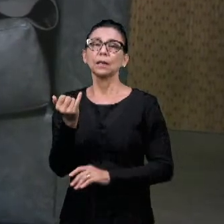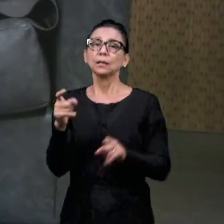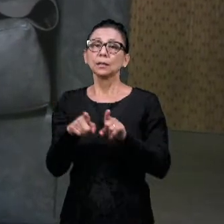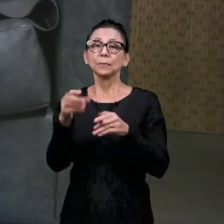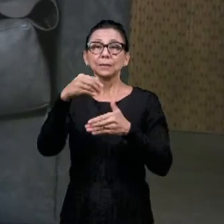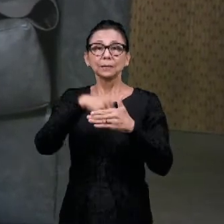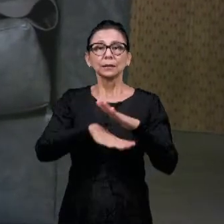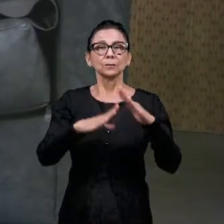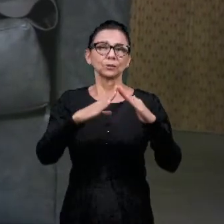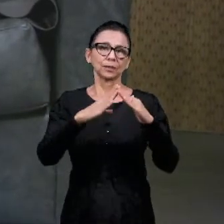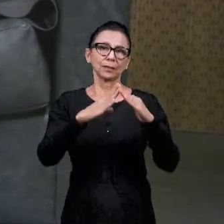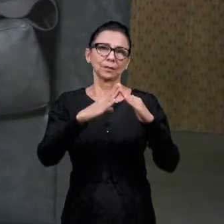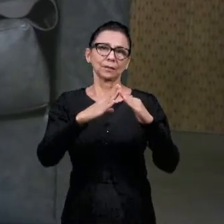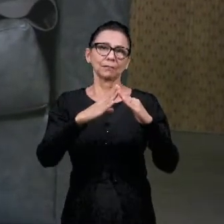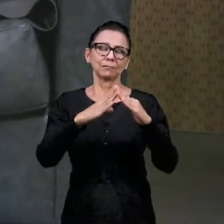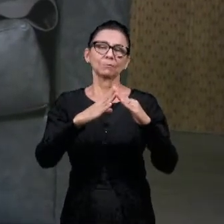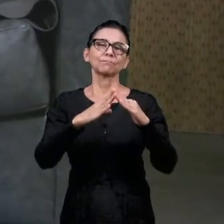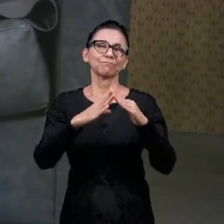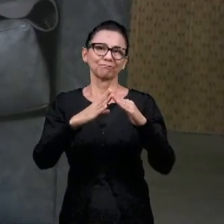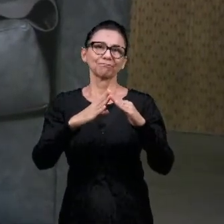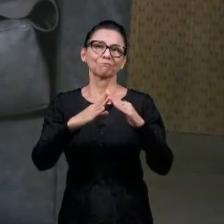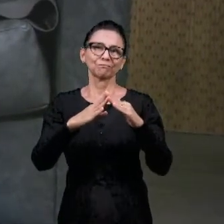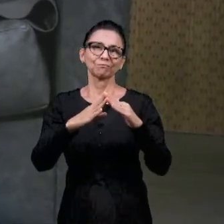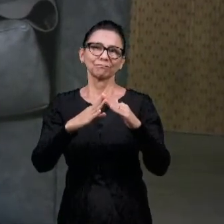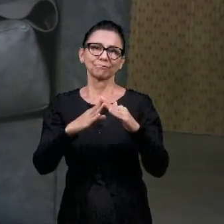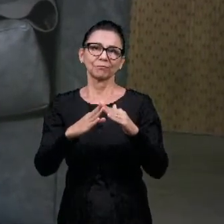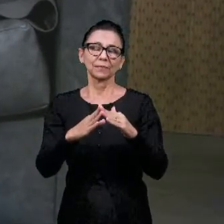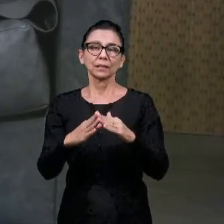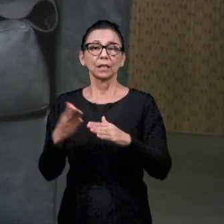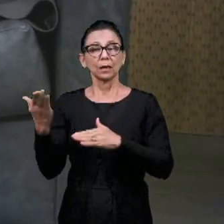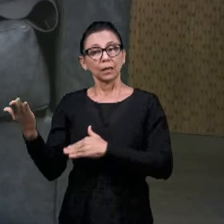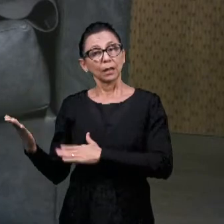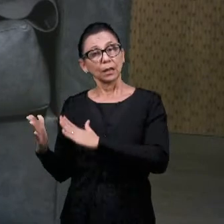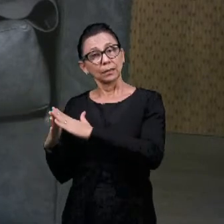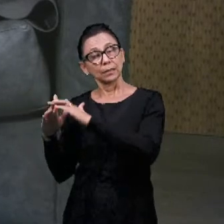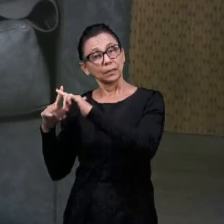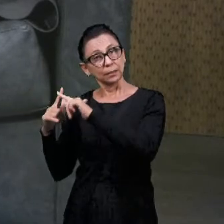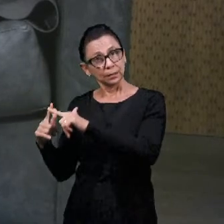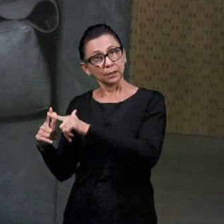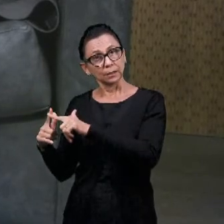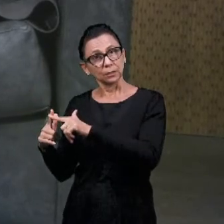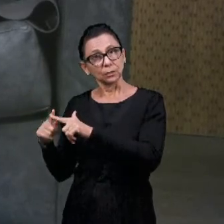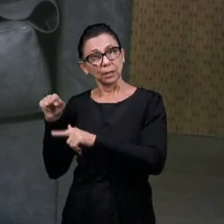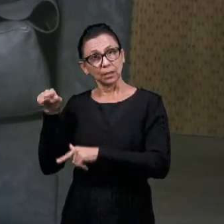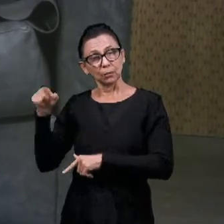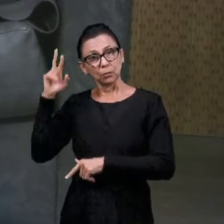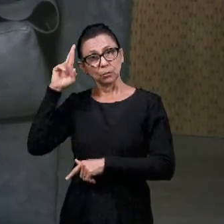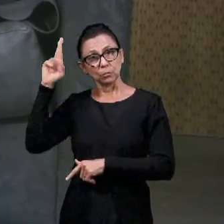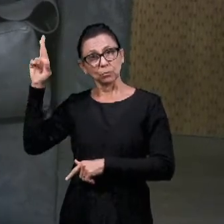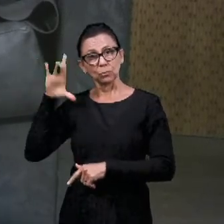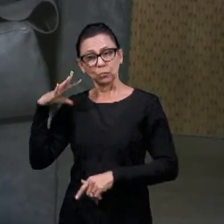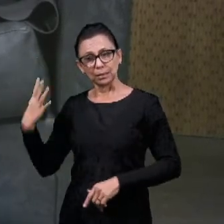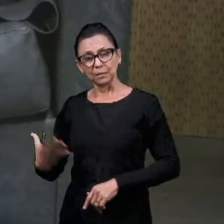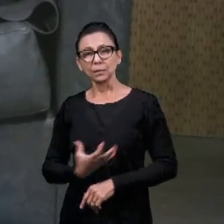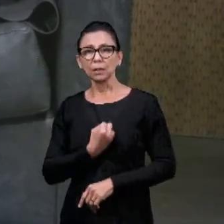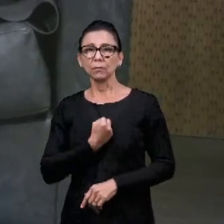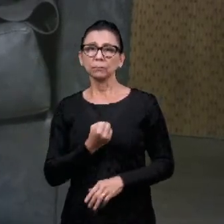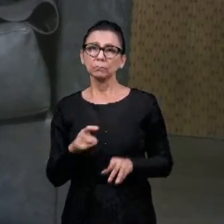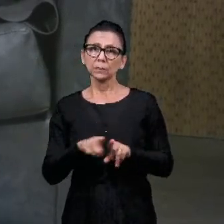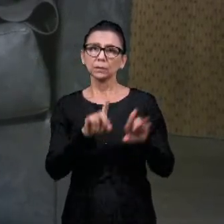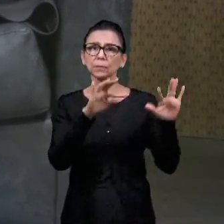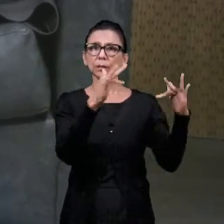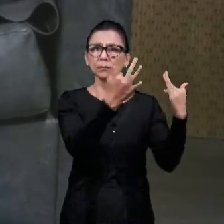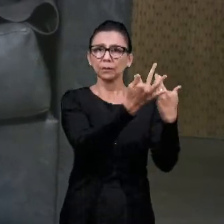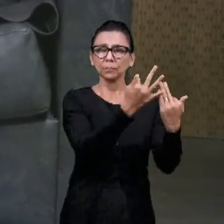casa. Dentro de casa. Da mesma maneira que na igreja o Senhor salva, ele também salva dentro de casa. Da mesma maneira que